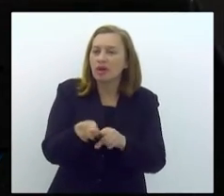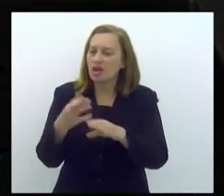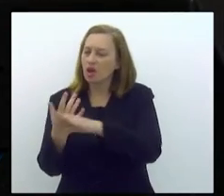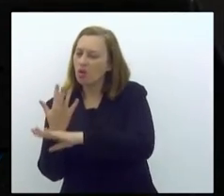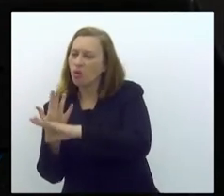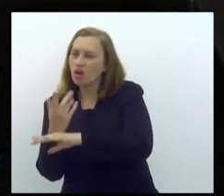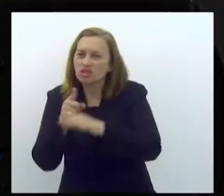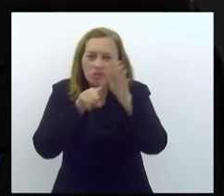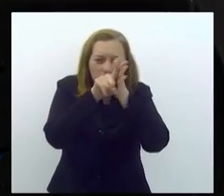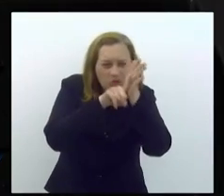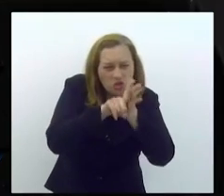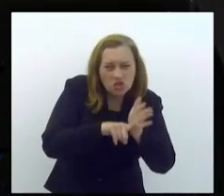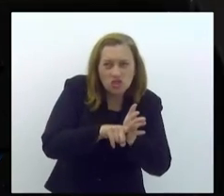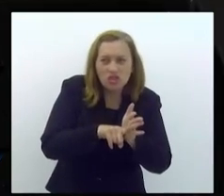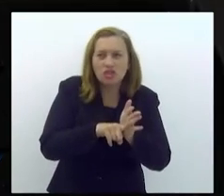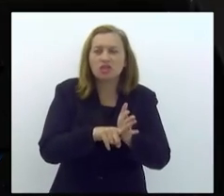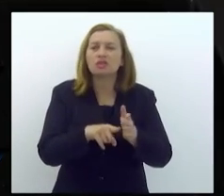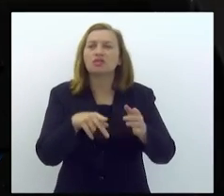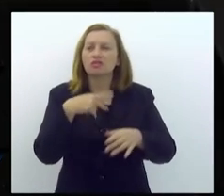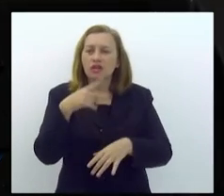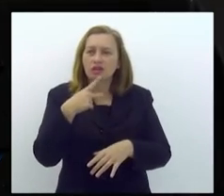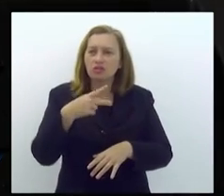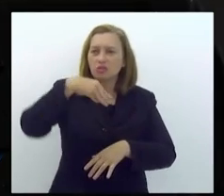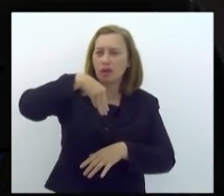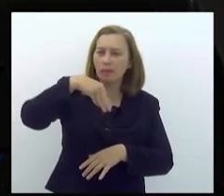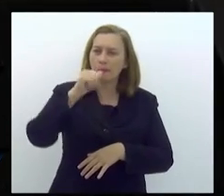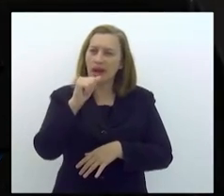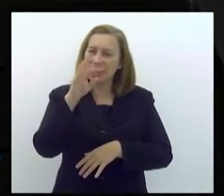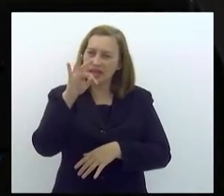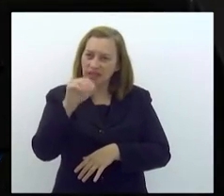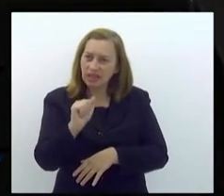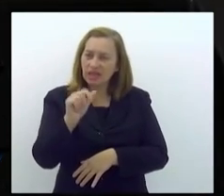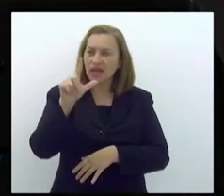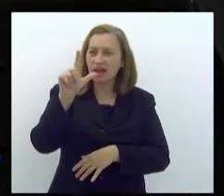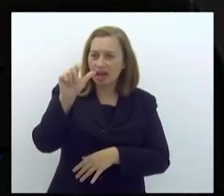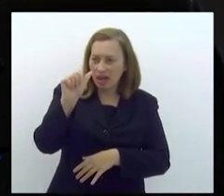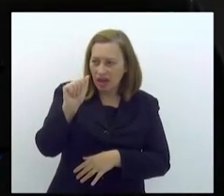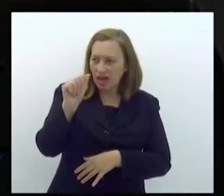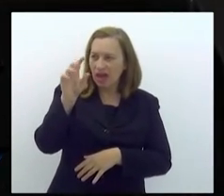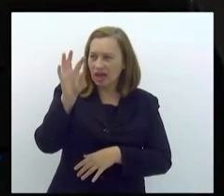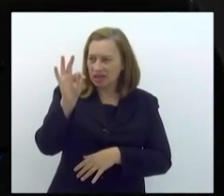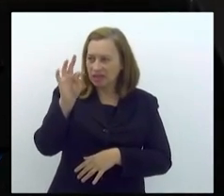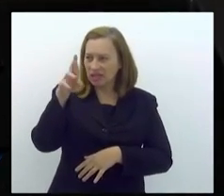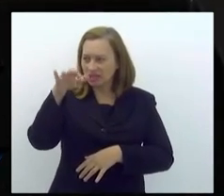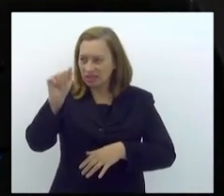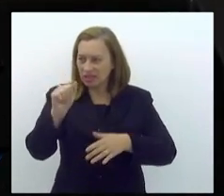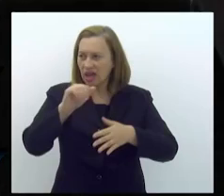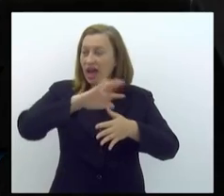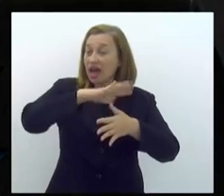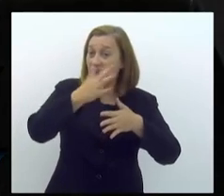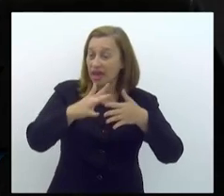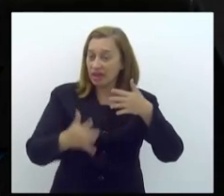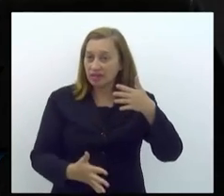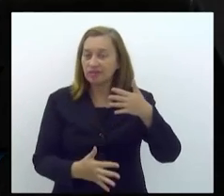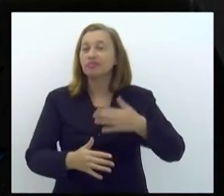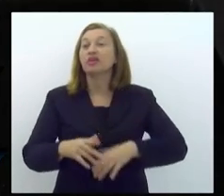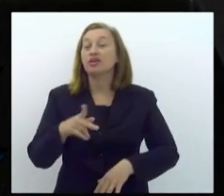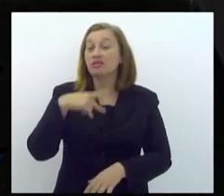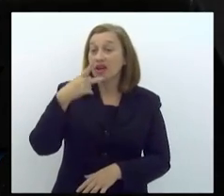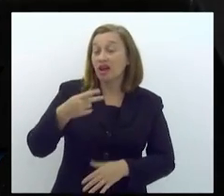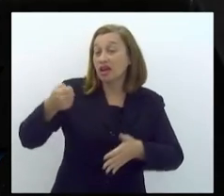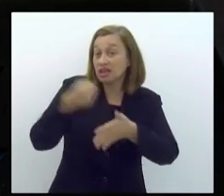pesquisas relacionadas à questão da Mata Atlântica então eu termino aqui o meu discurso dizendo que esta